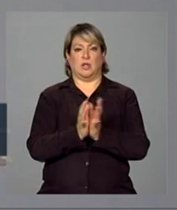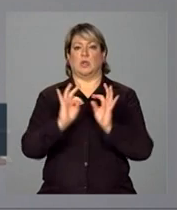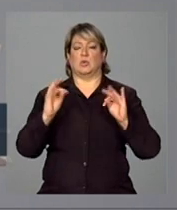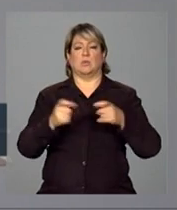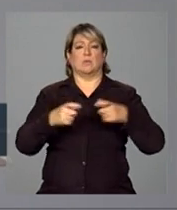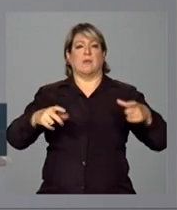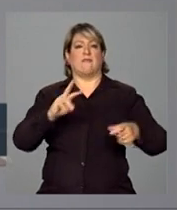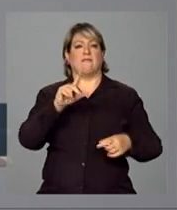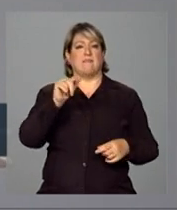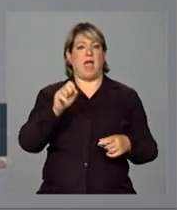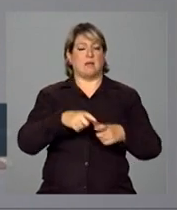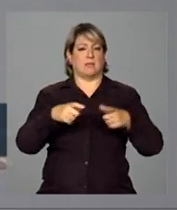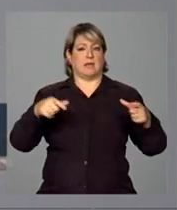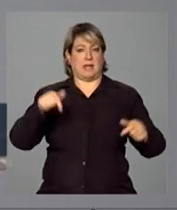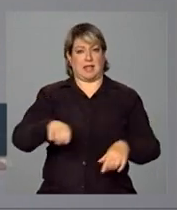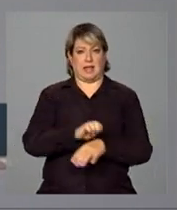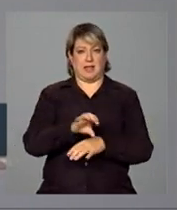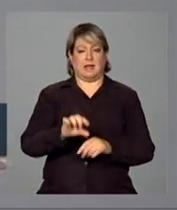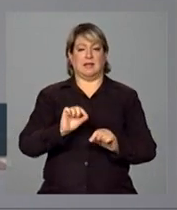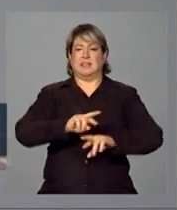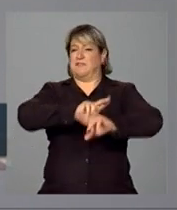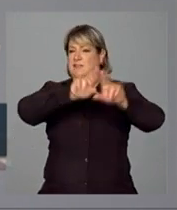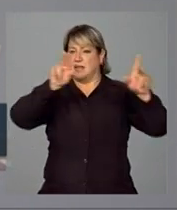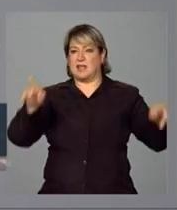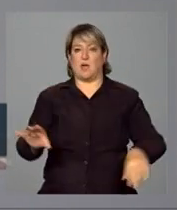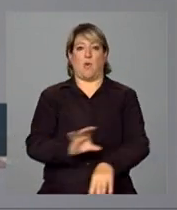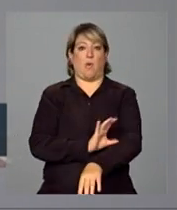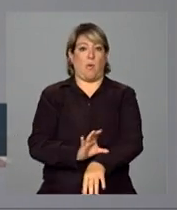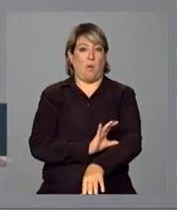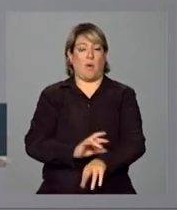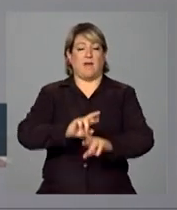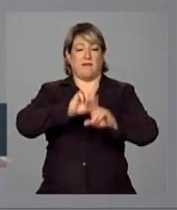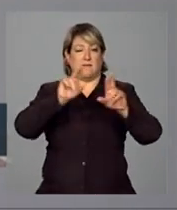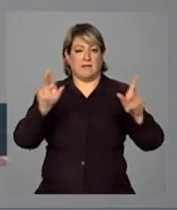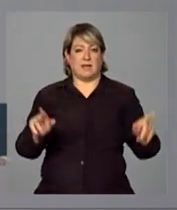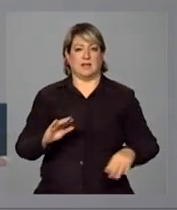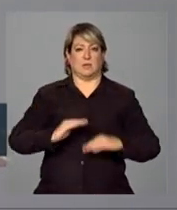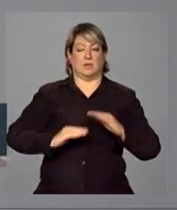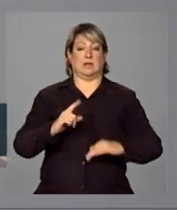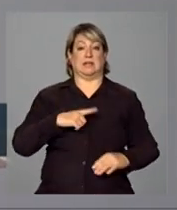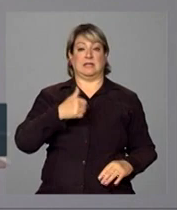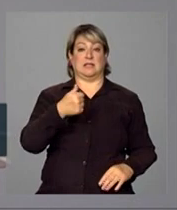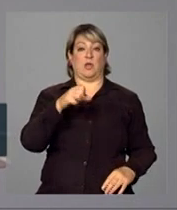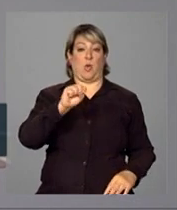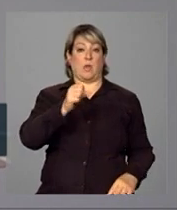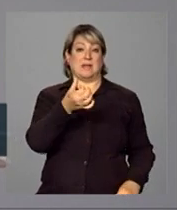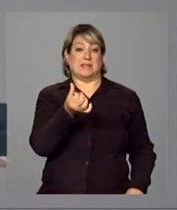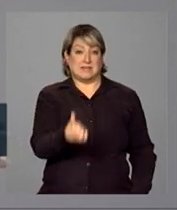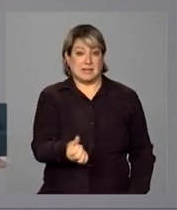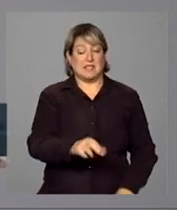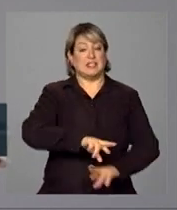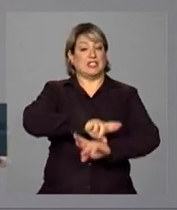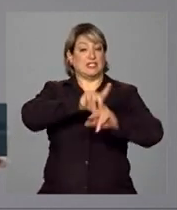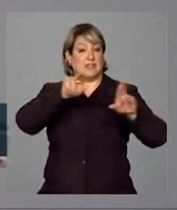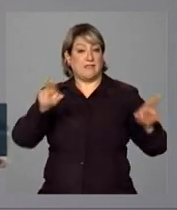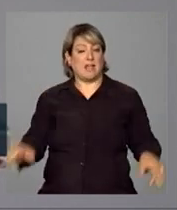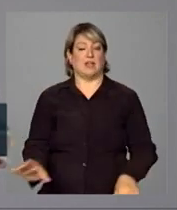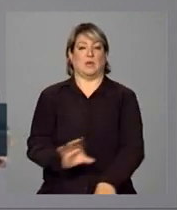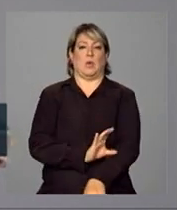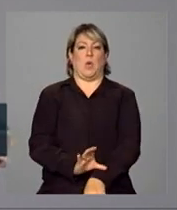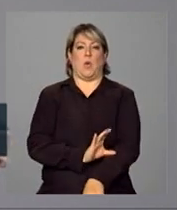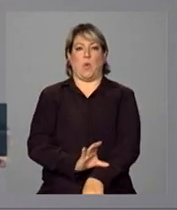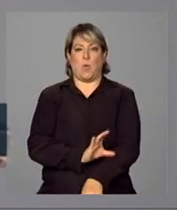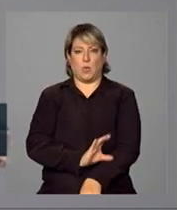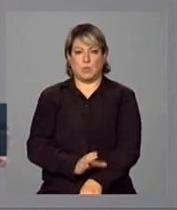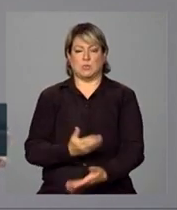vagas aqui no estado e em diferentes cursos de diferentes qualificações. São 186 diferentes modalidades de